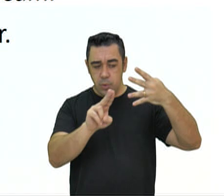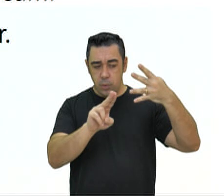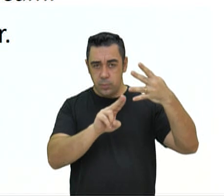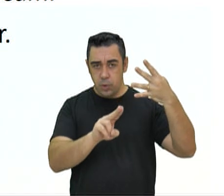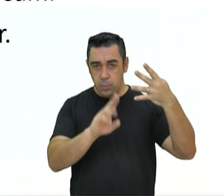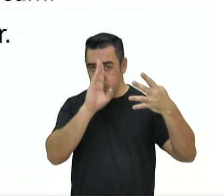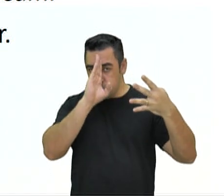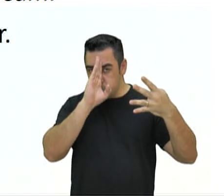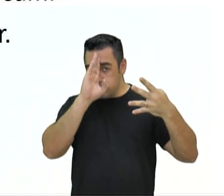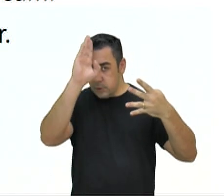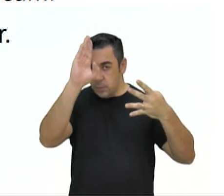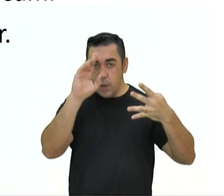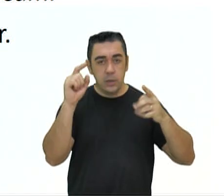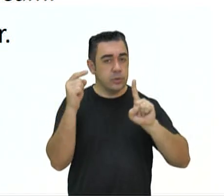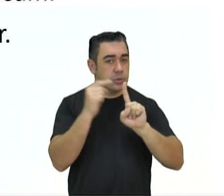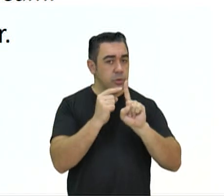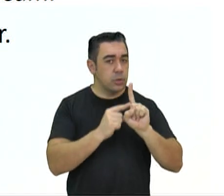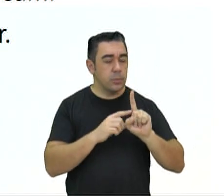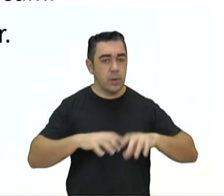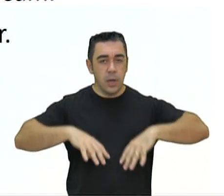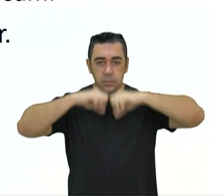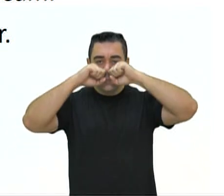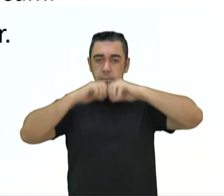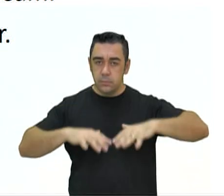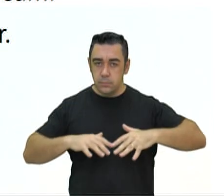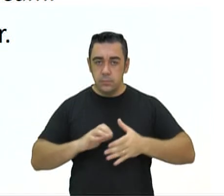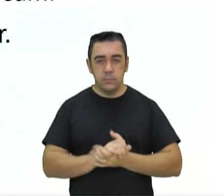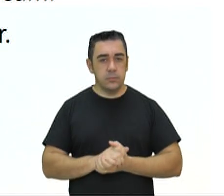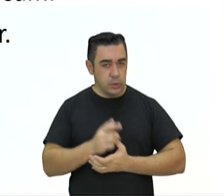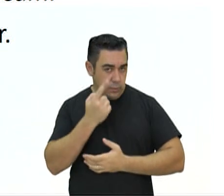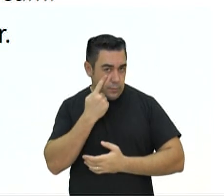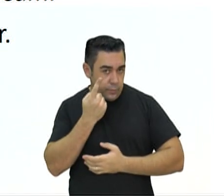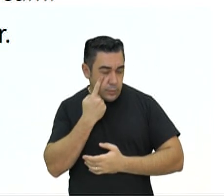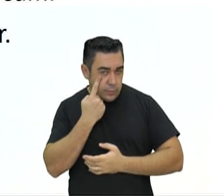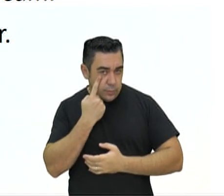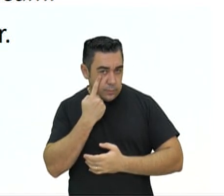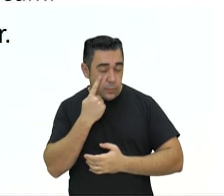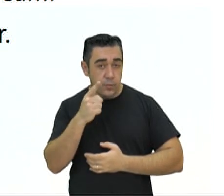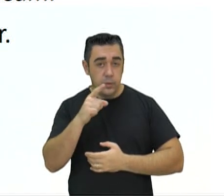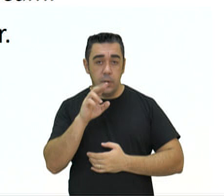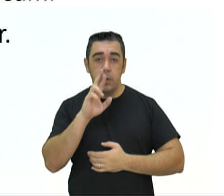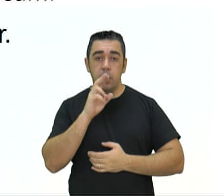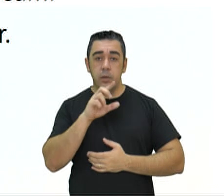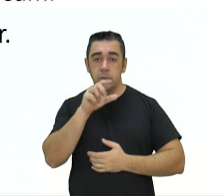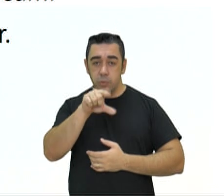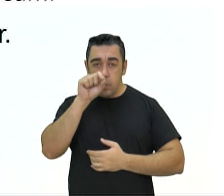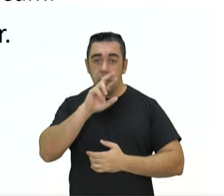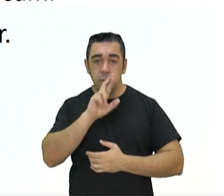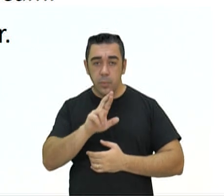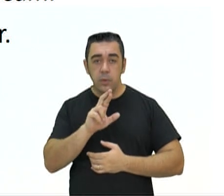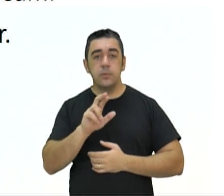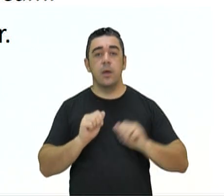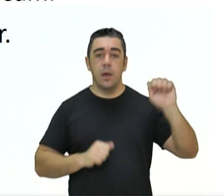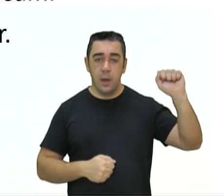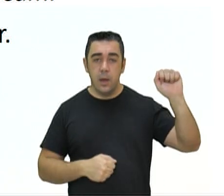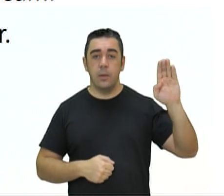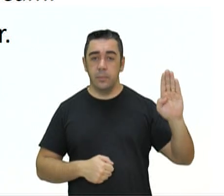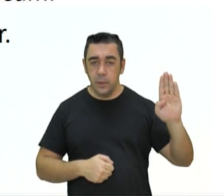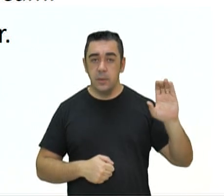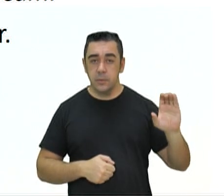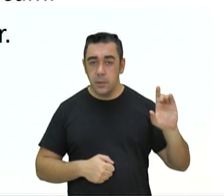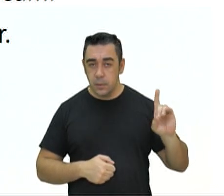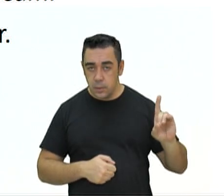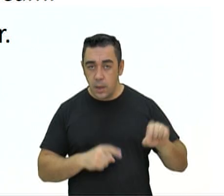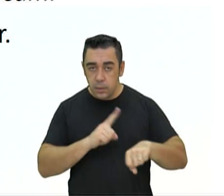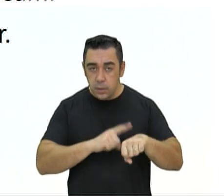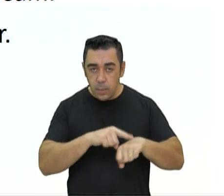os principais tipos de respiração que existem. Então, vimos esses tipos de respiração. Vocês vão marcar aqui a resposta que diz respeito a esses tipos. Tem